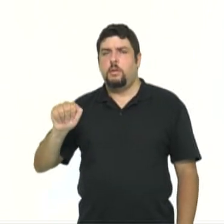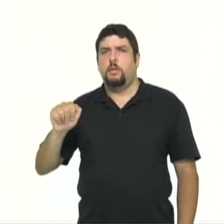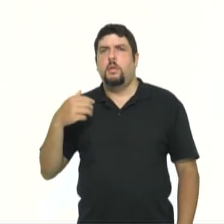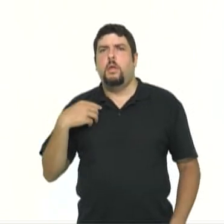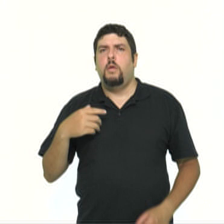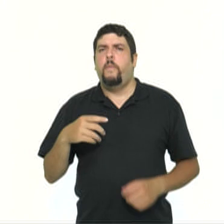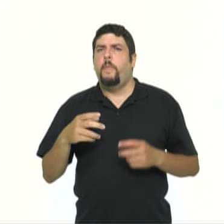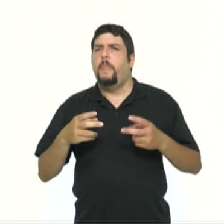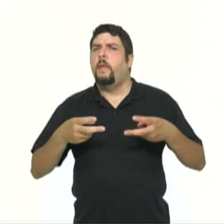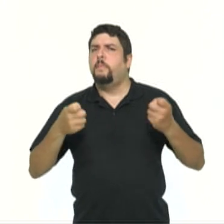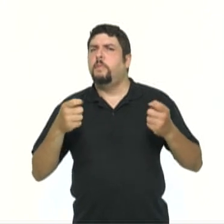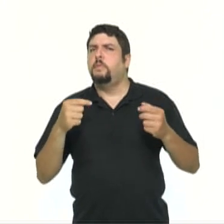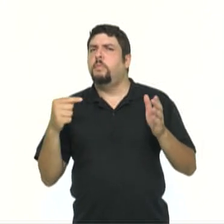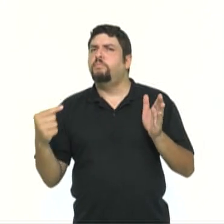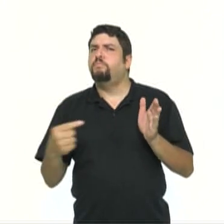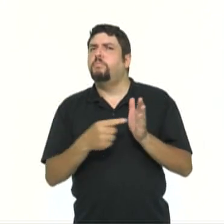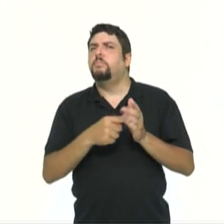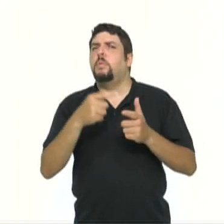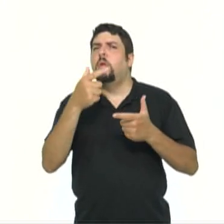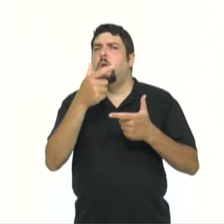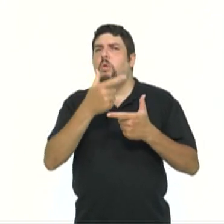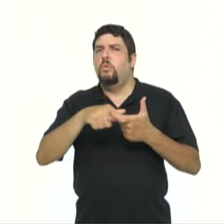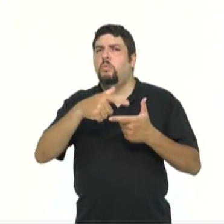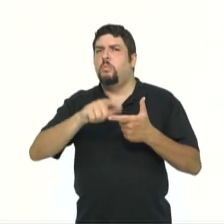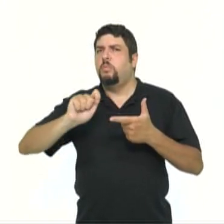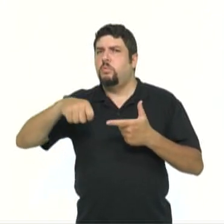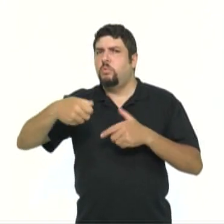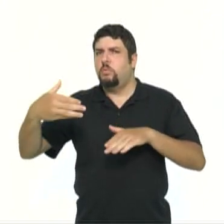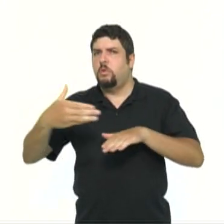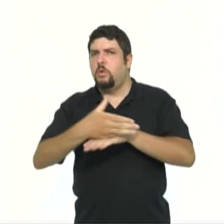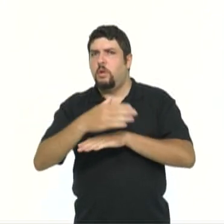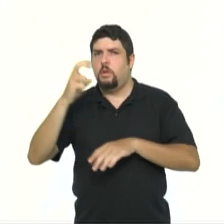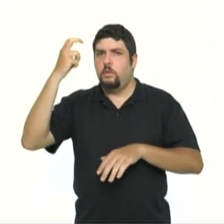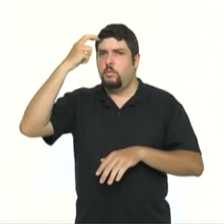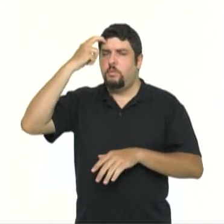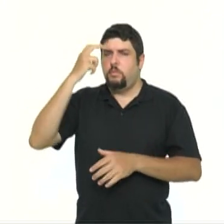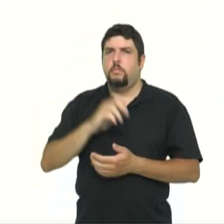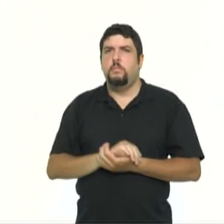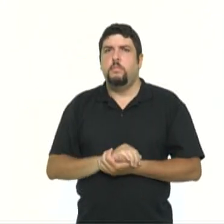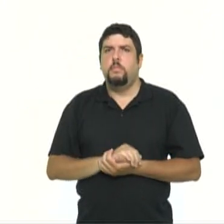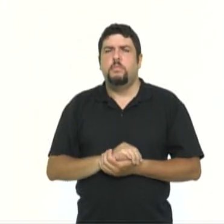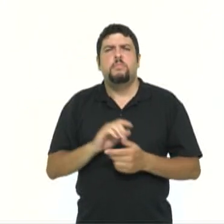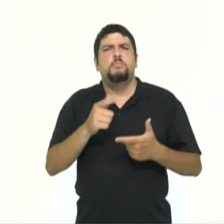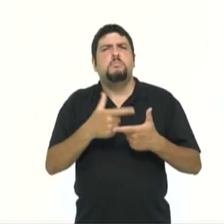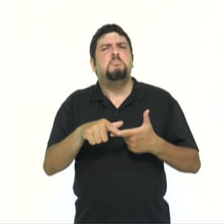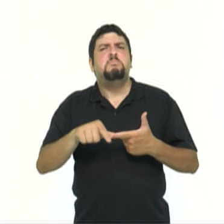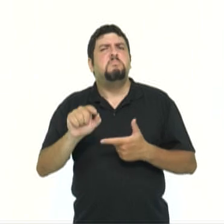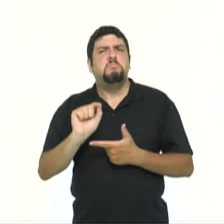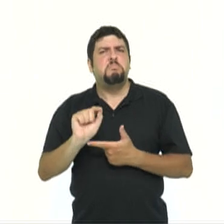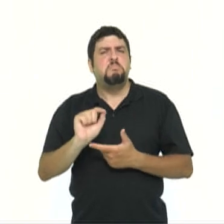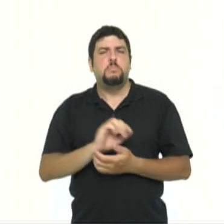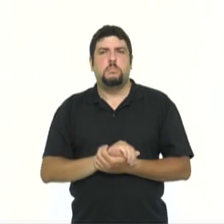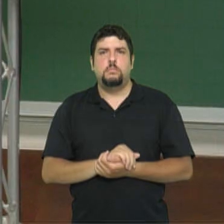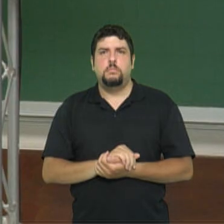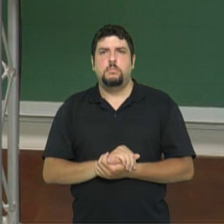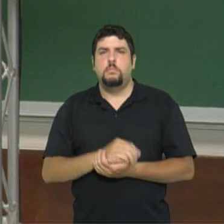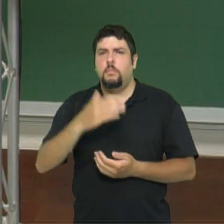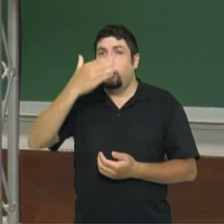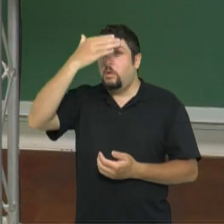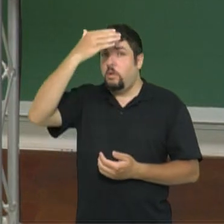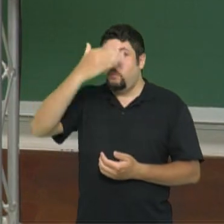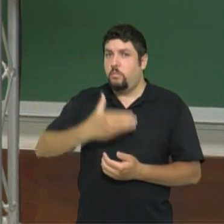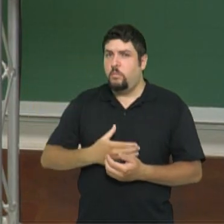um problema a respeito do acesso à cultura. Qual problema seria esse? Comprove